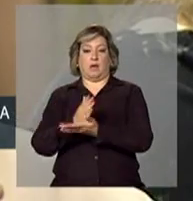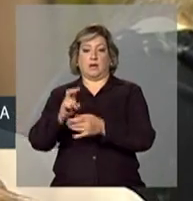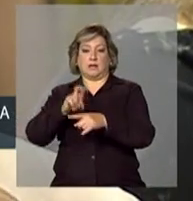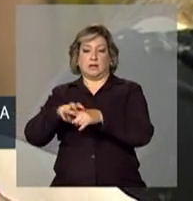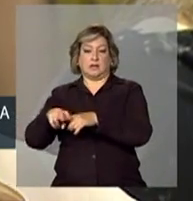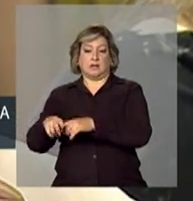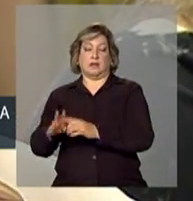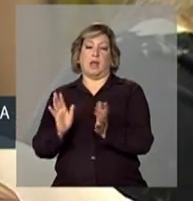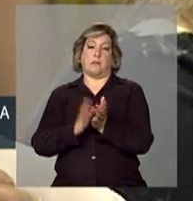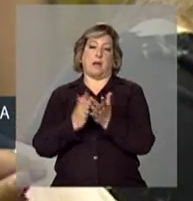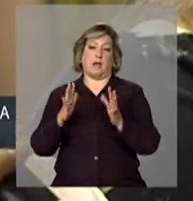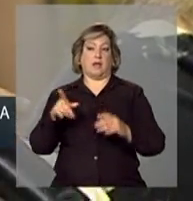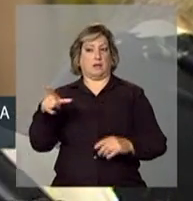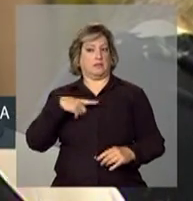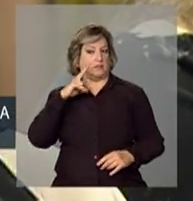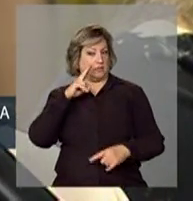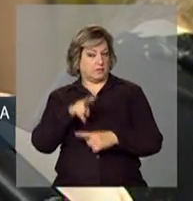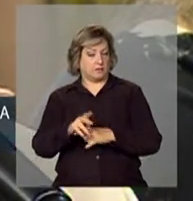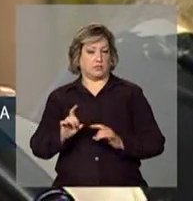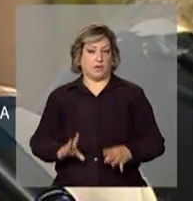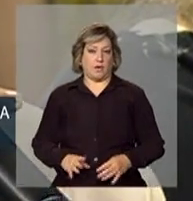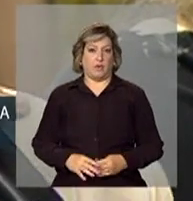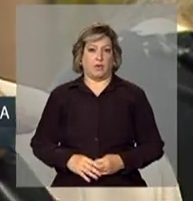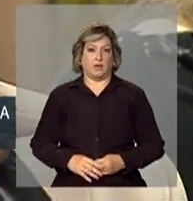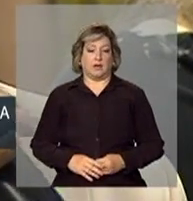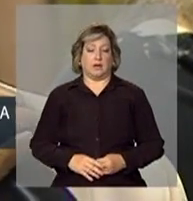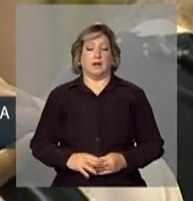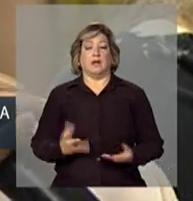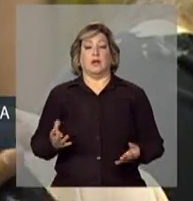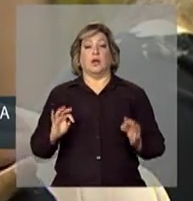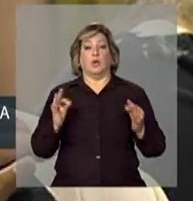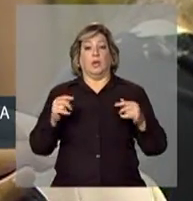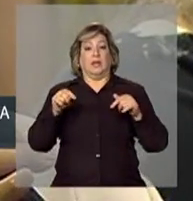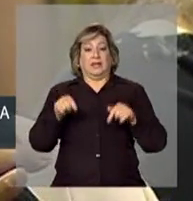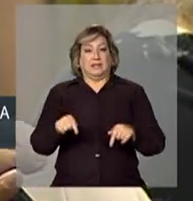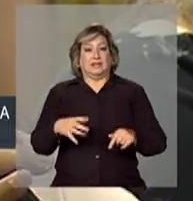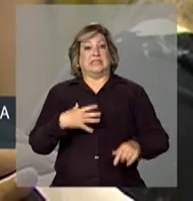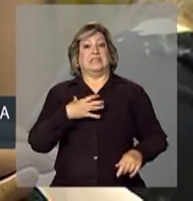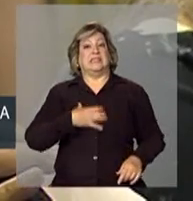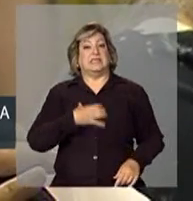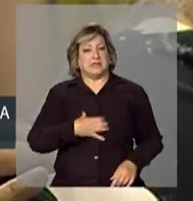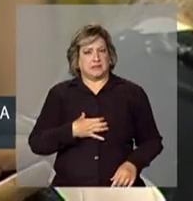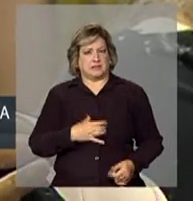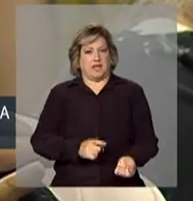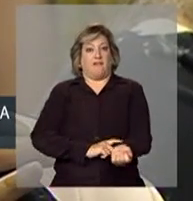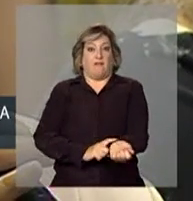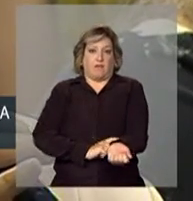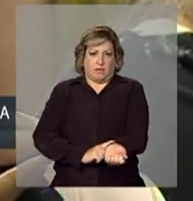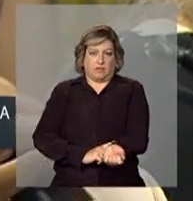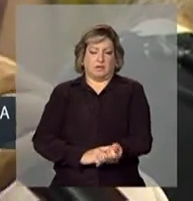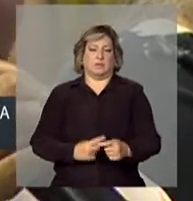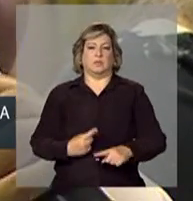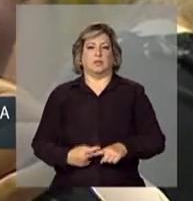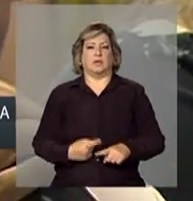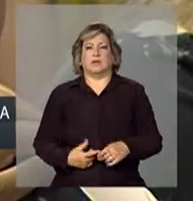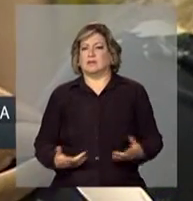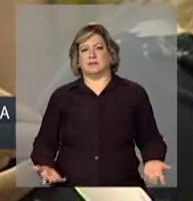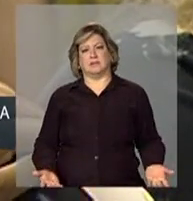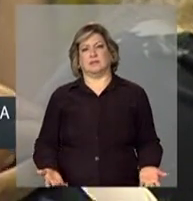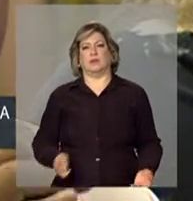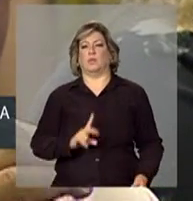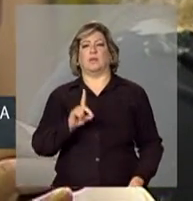mundo aplaudia, ele só olhando. E tudo isso irrita, tudo isso não dá